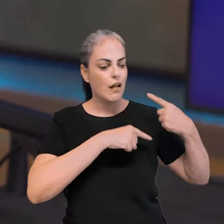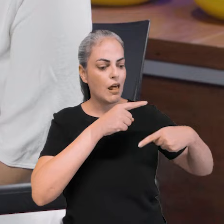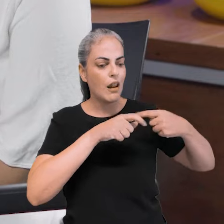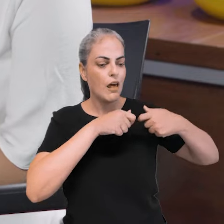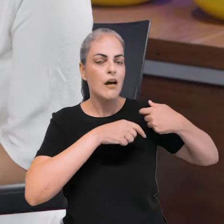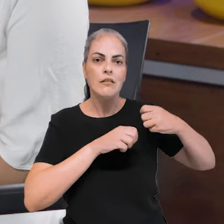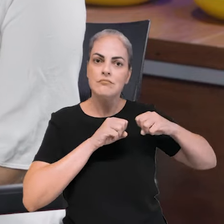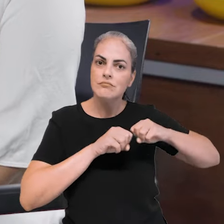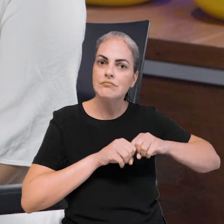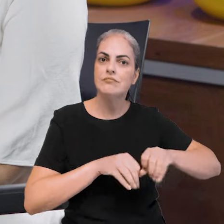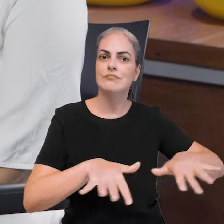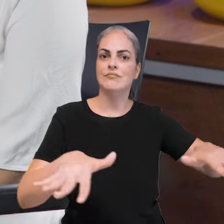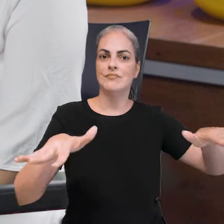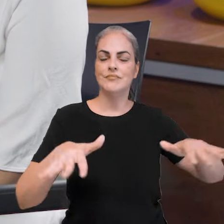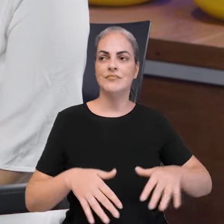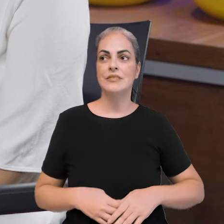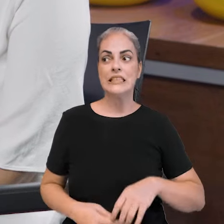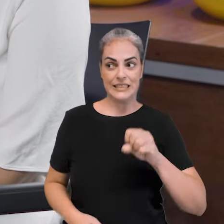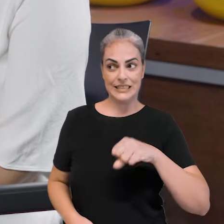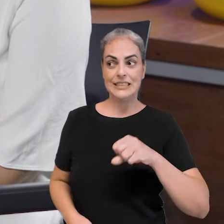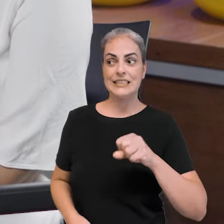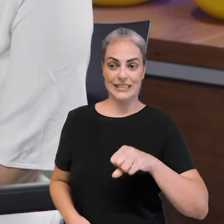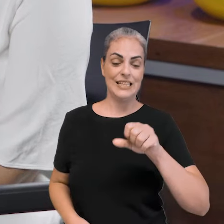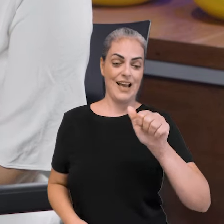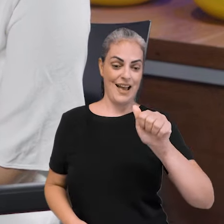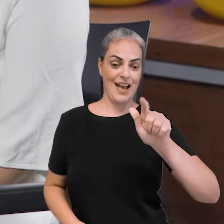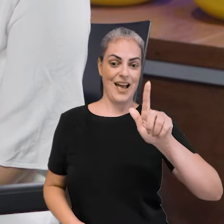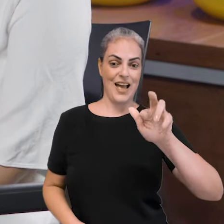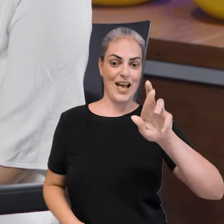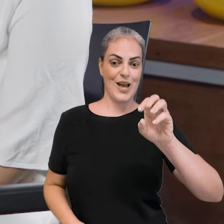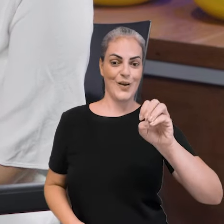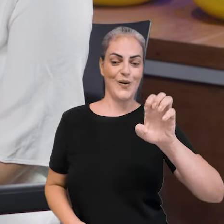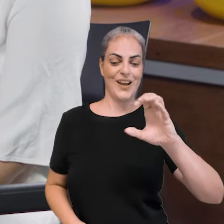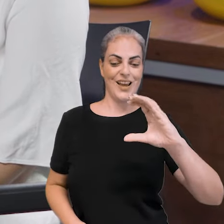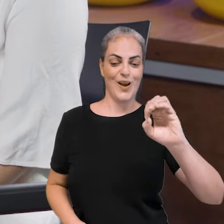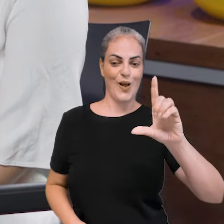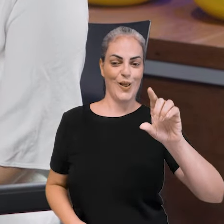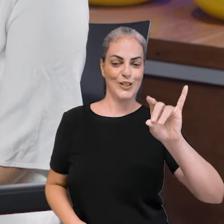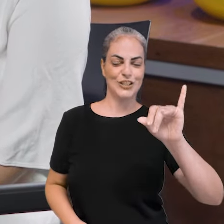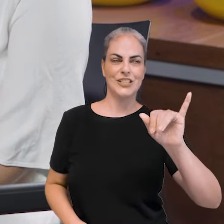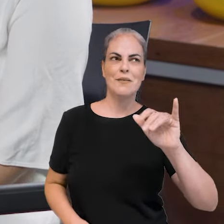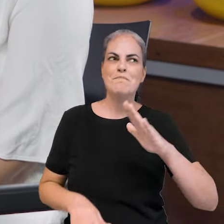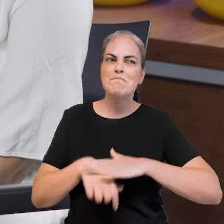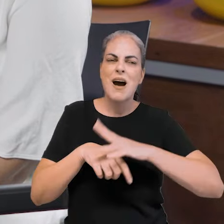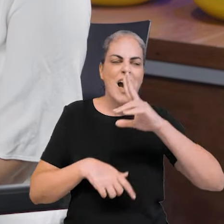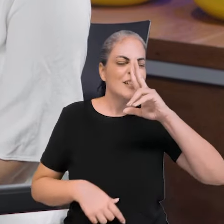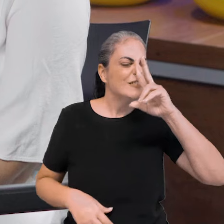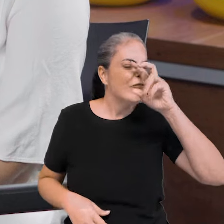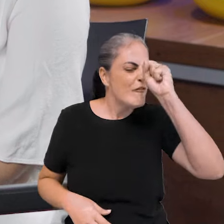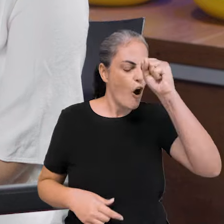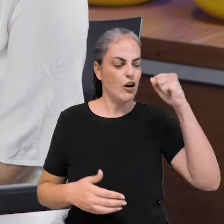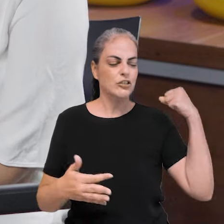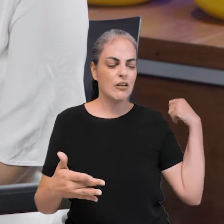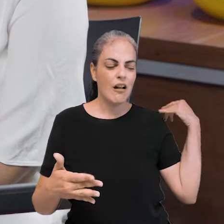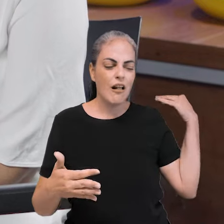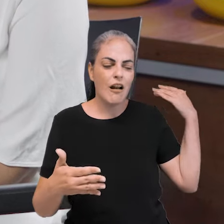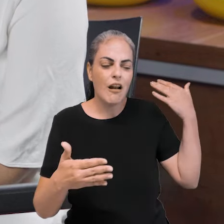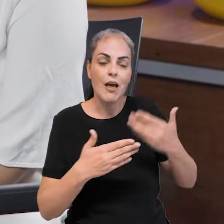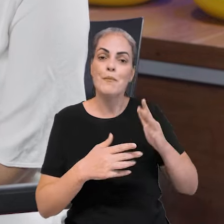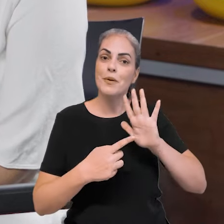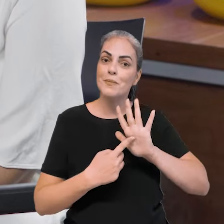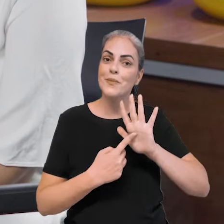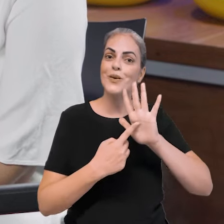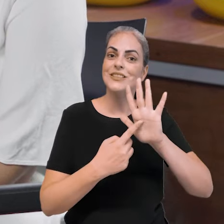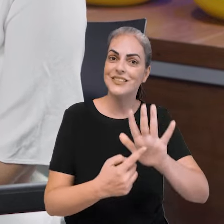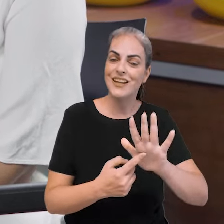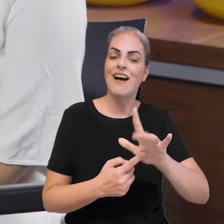importantes? Cada vez mais a agroecologia ela vem criando força, né? Ela vem se fortalecendo para